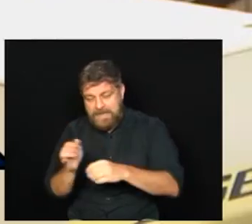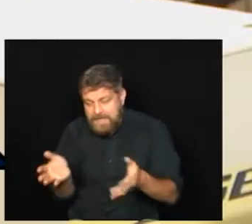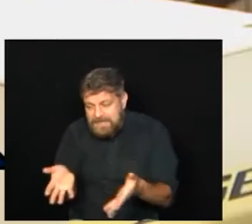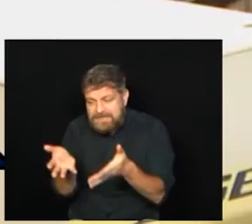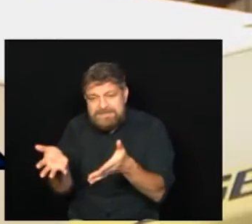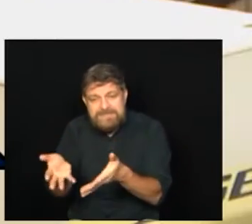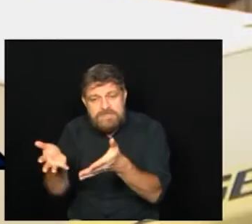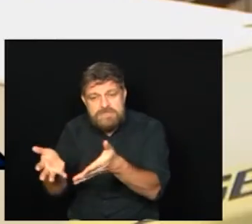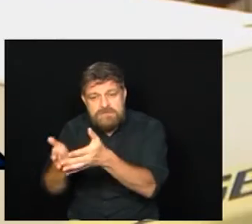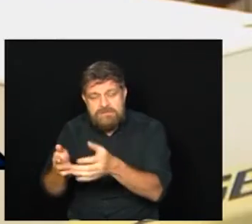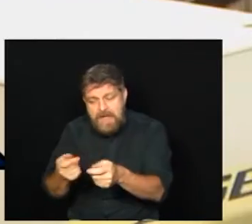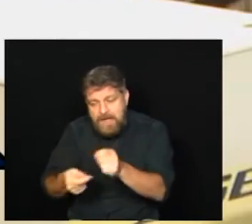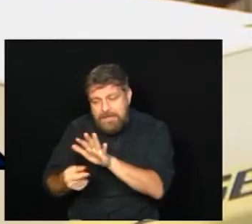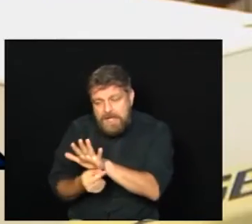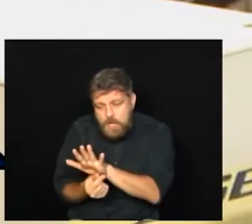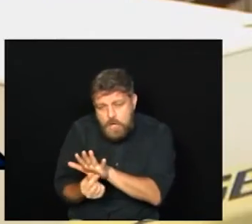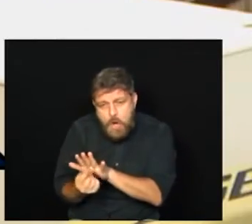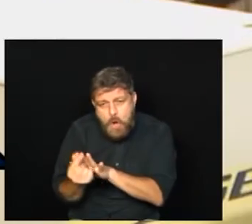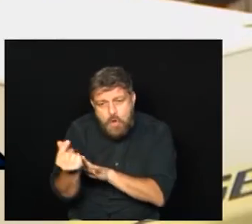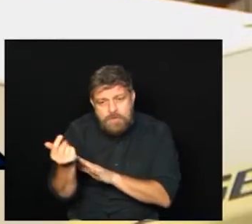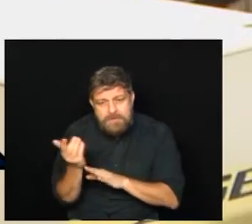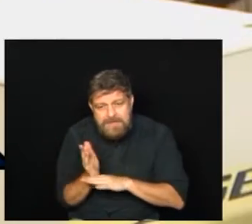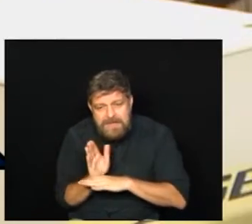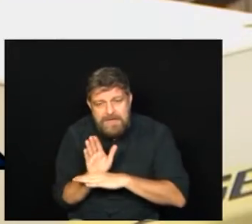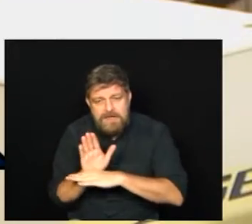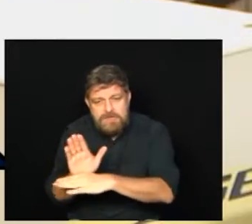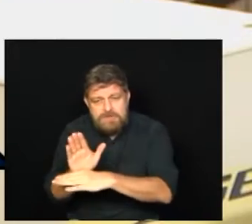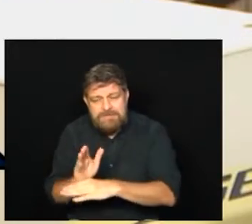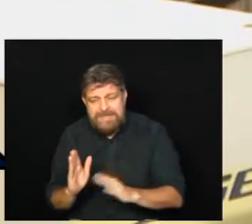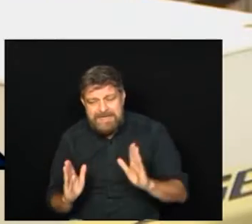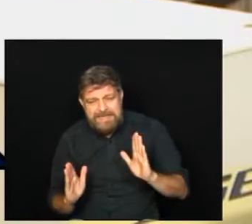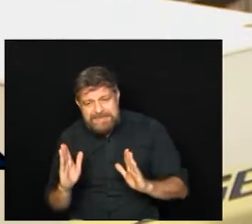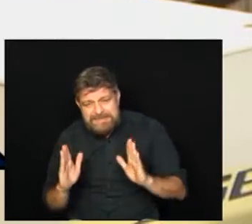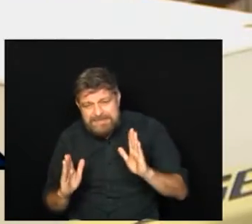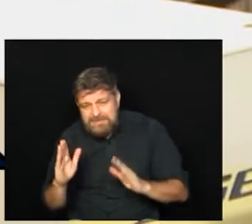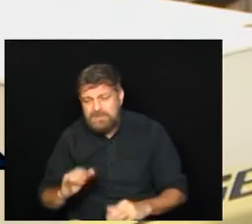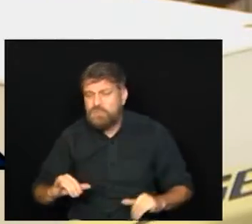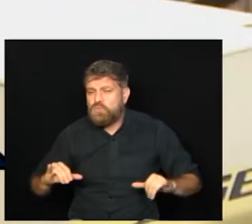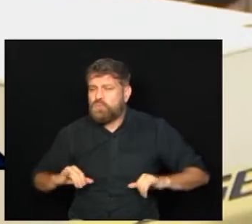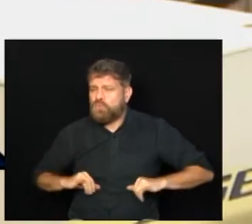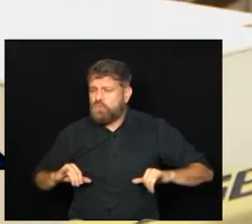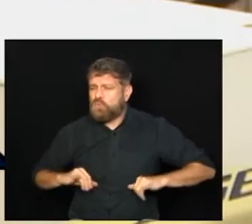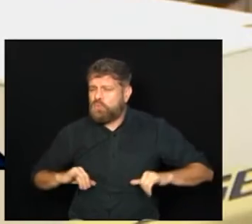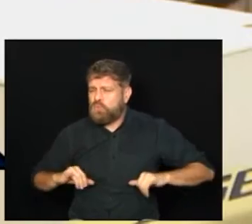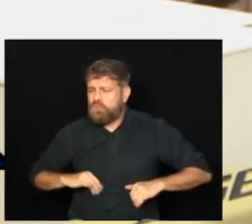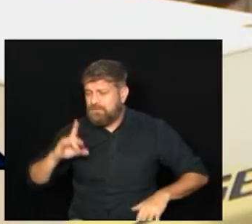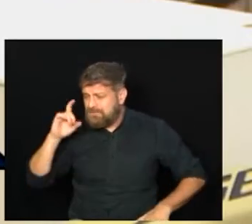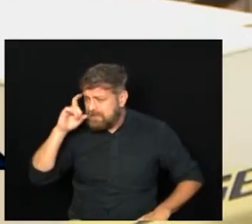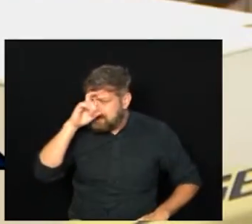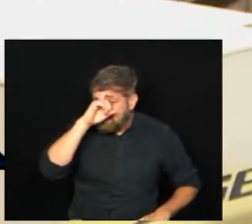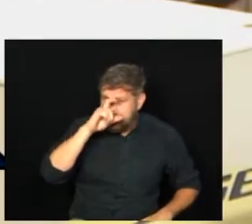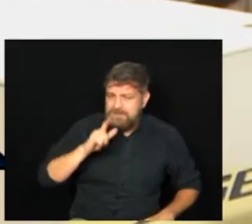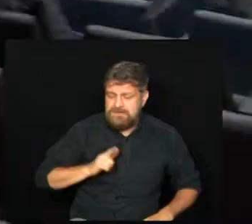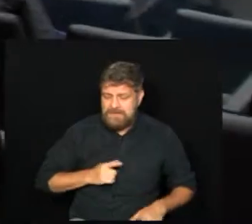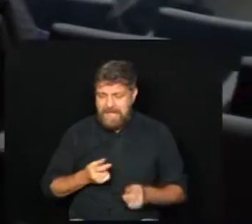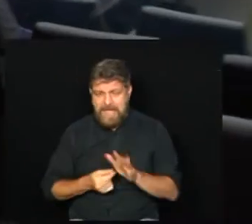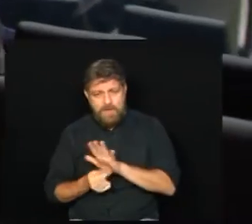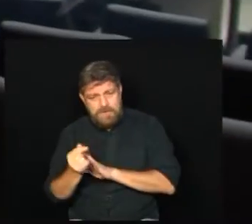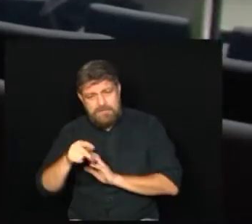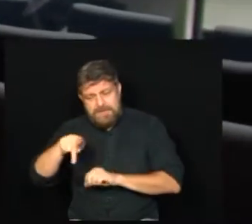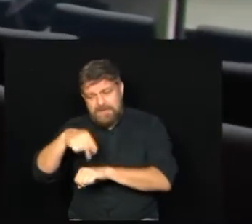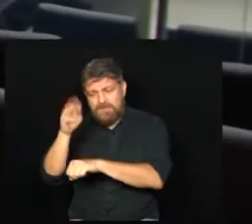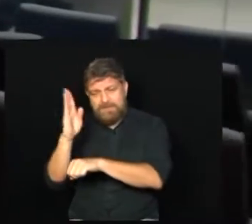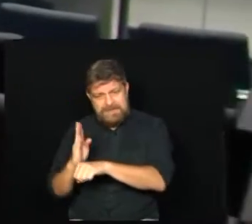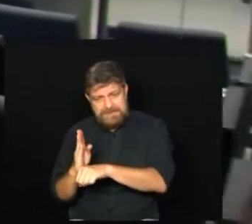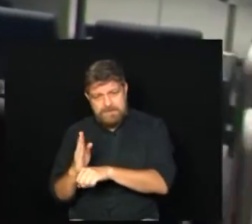incentivar na economia, ajudá-los nessa fase que passou de momentos difíceis na economia no Brasil. O